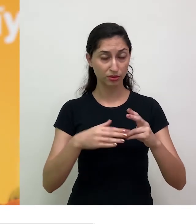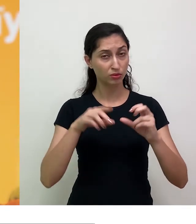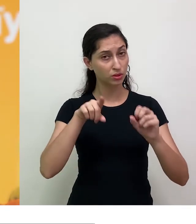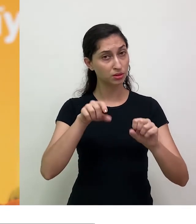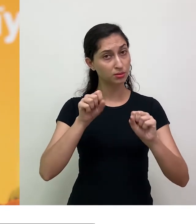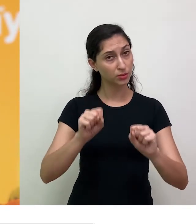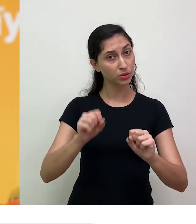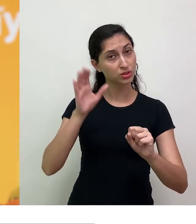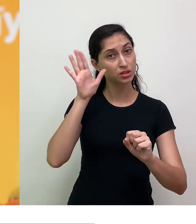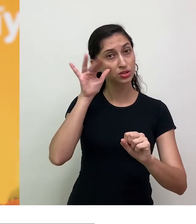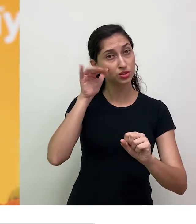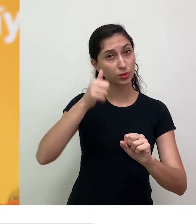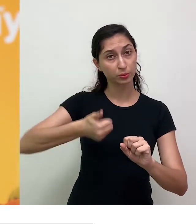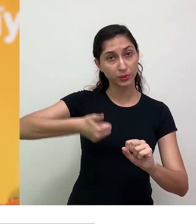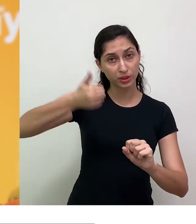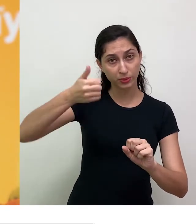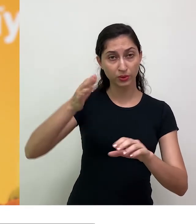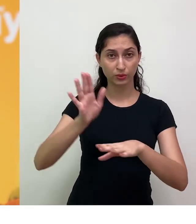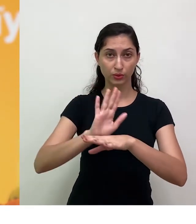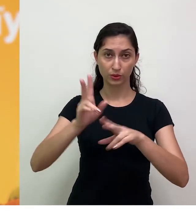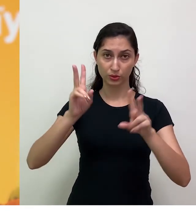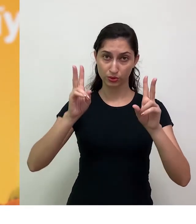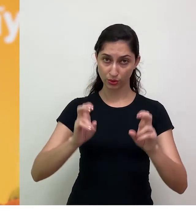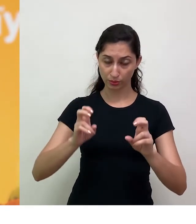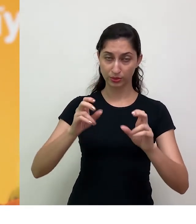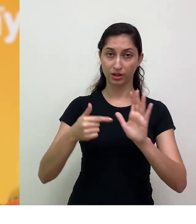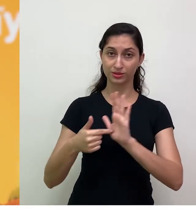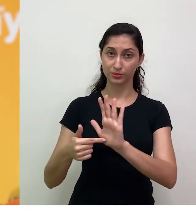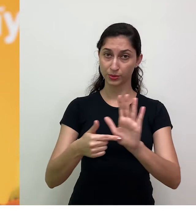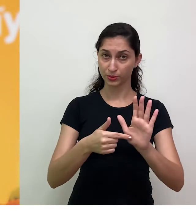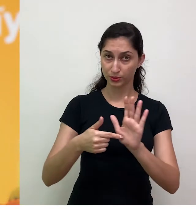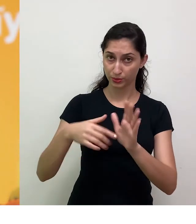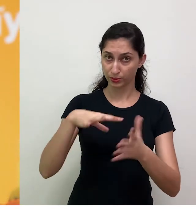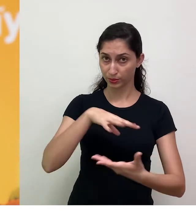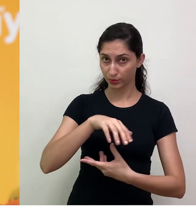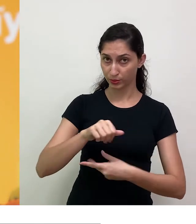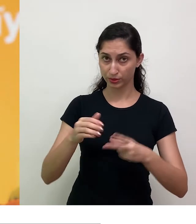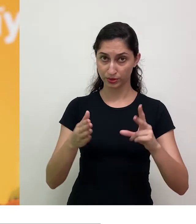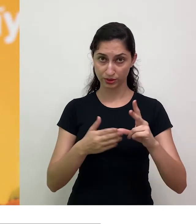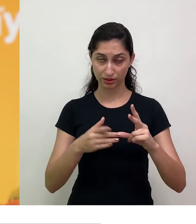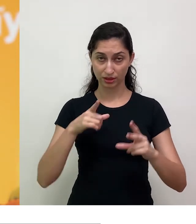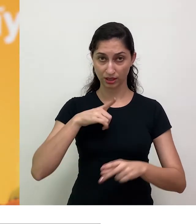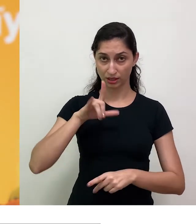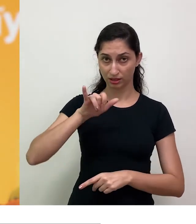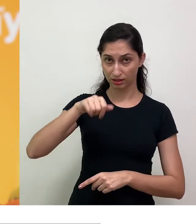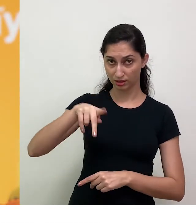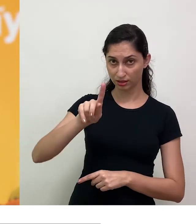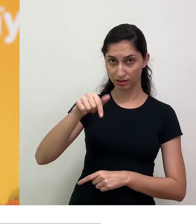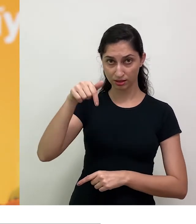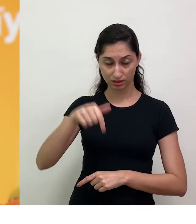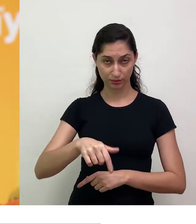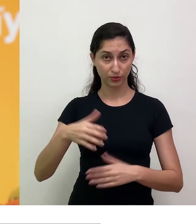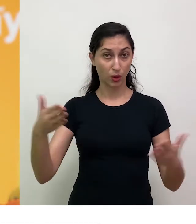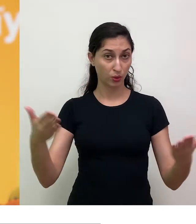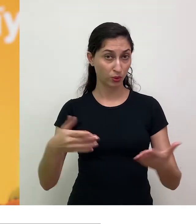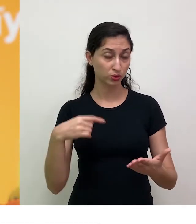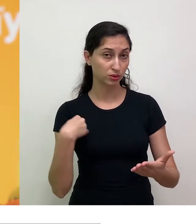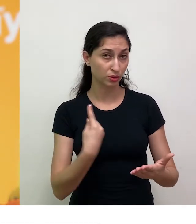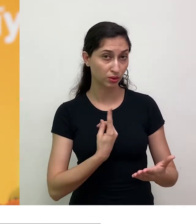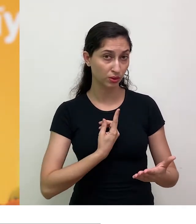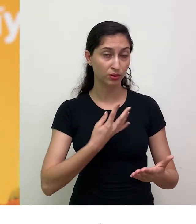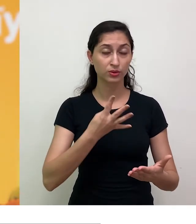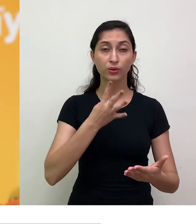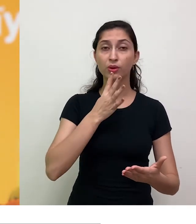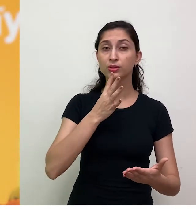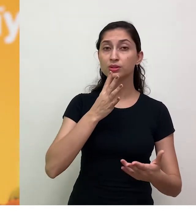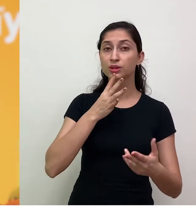assistir o vídeo de introdução sobre a exposição. O link está aqui na descrição. No vídeo de hoje, vamos conhecer um pouco sobre